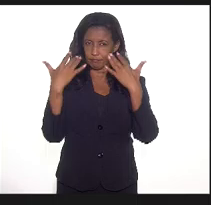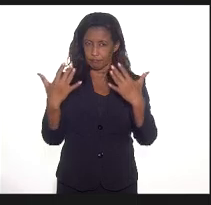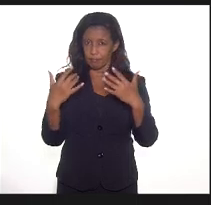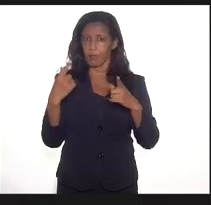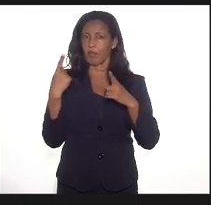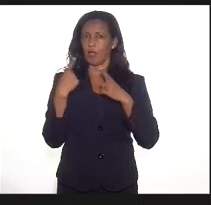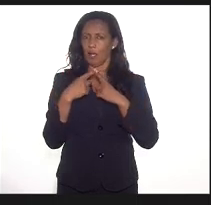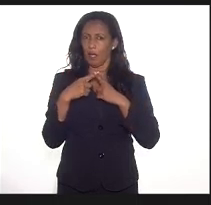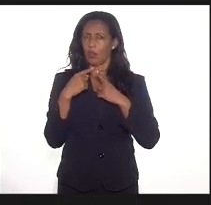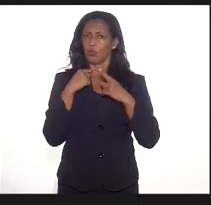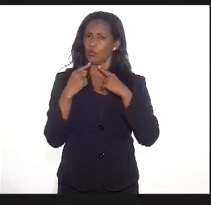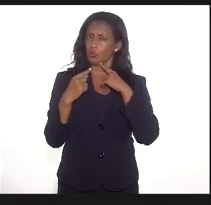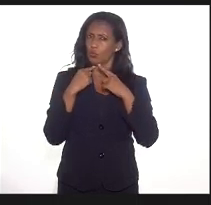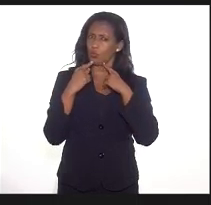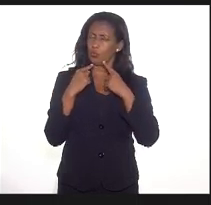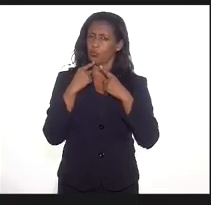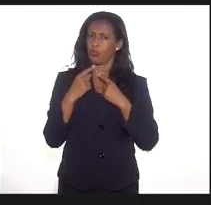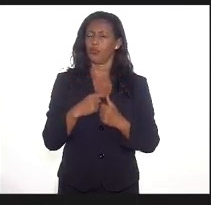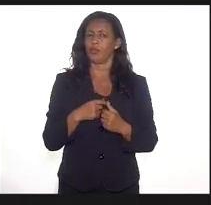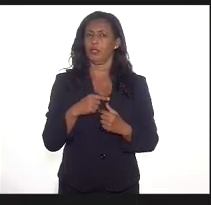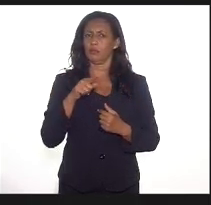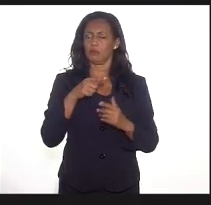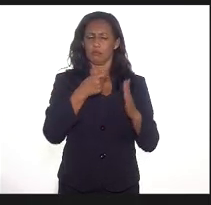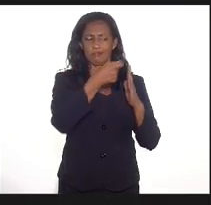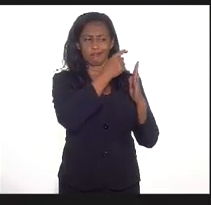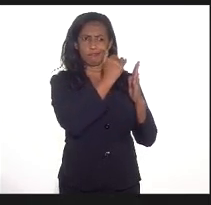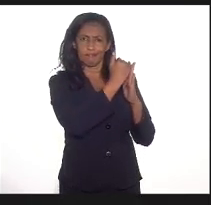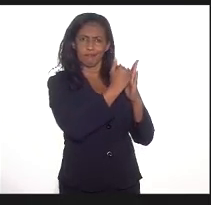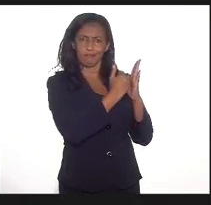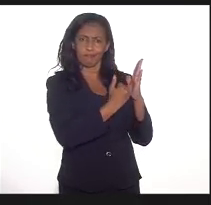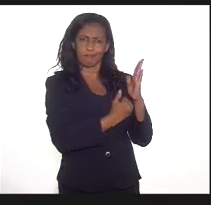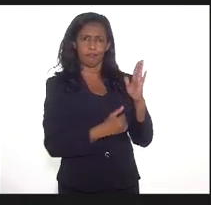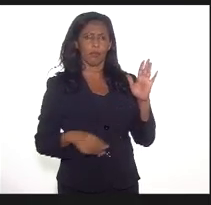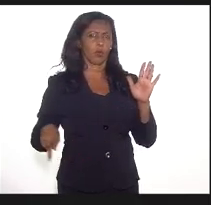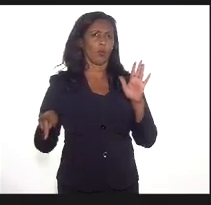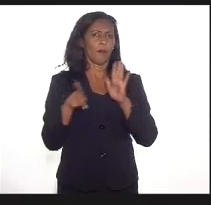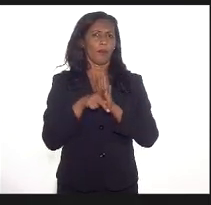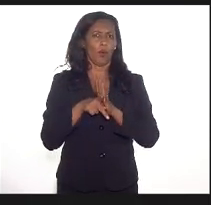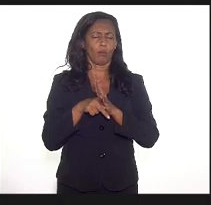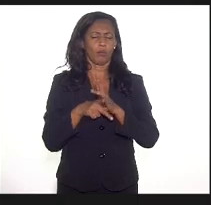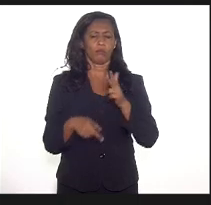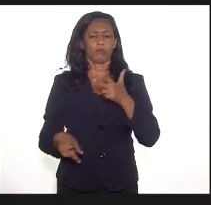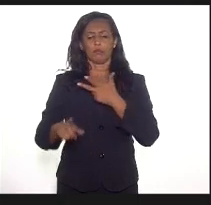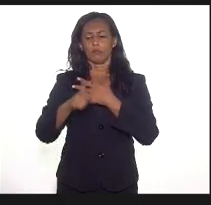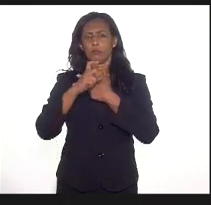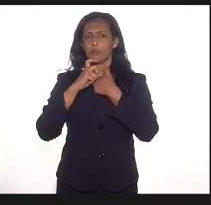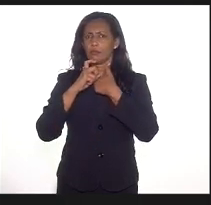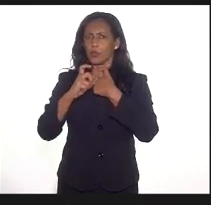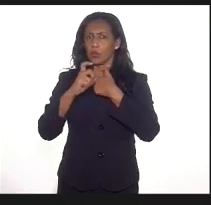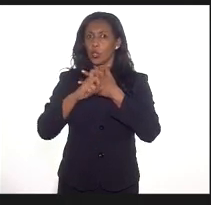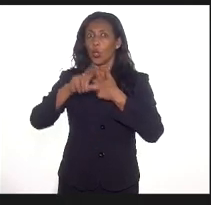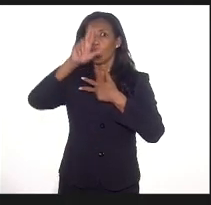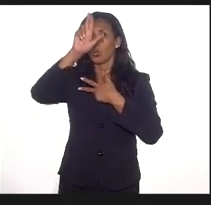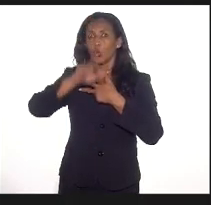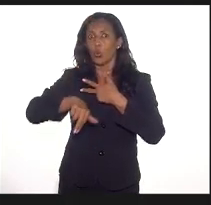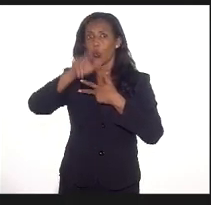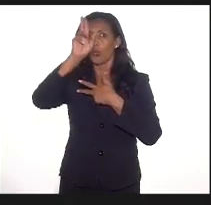muita dúvida sobre essas questões e o próprio Poder Executivo nunca